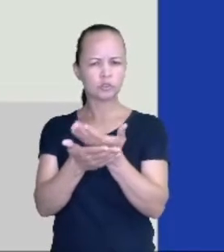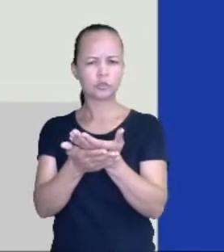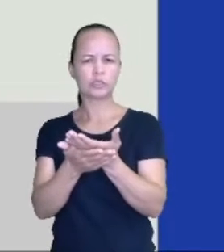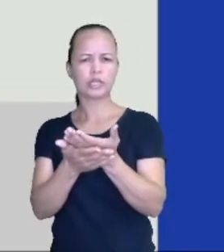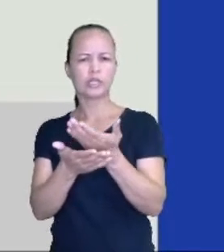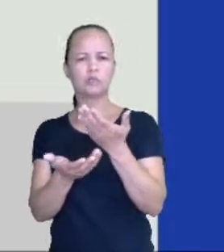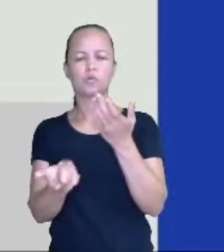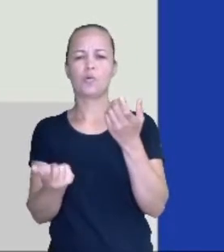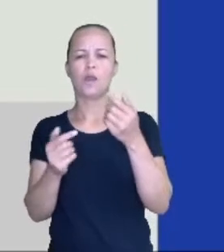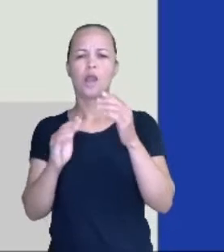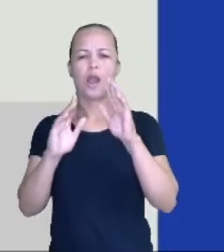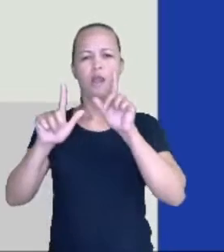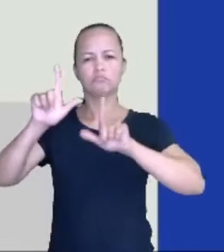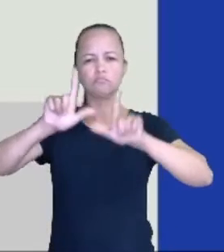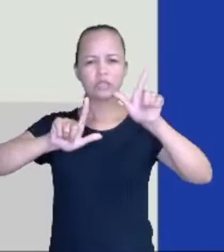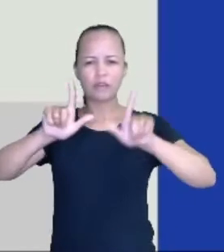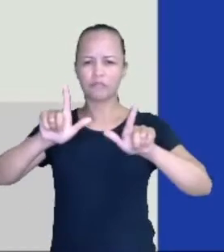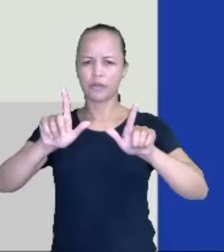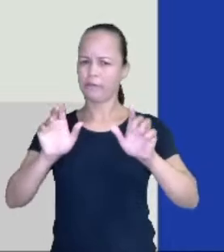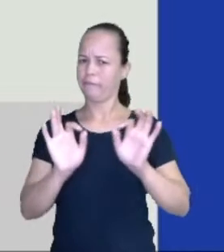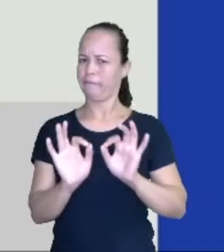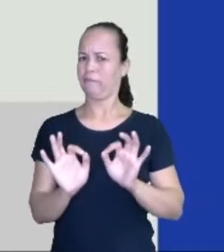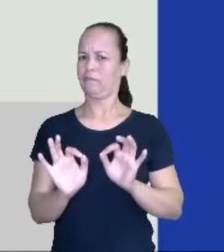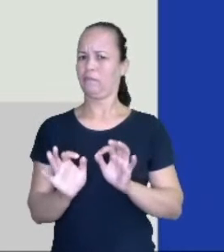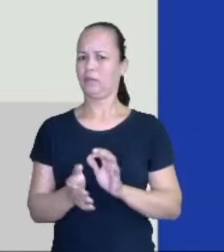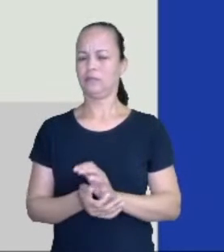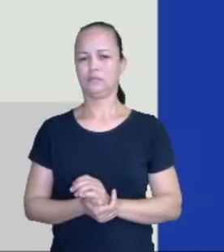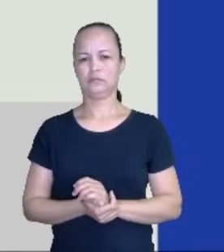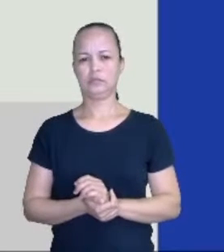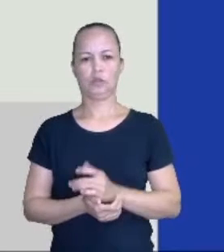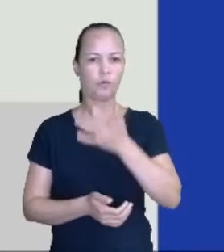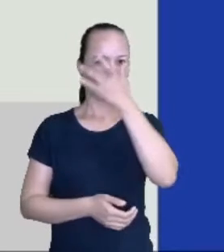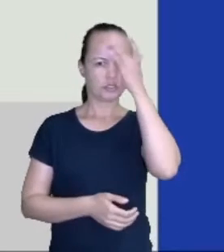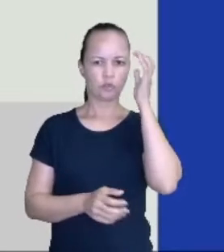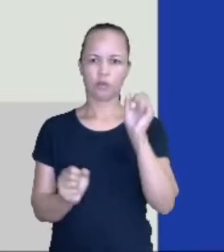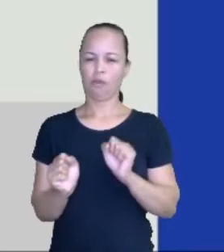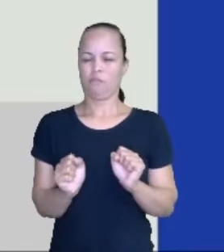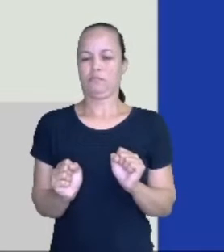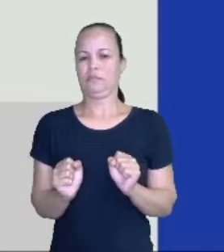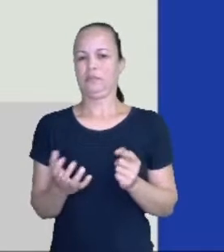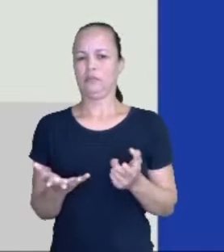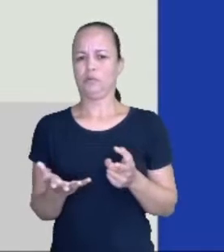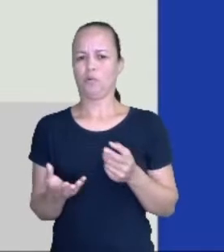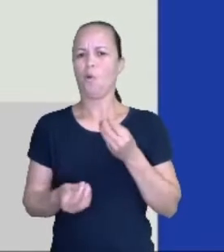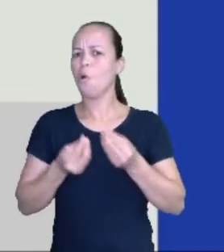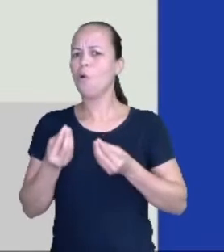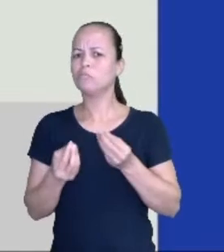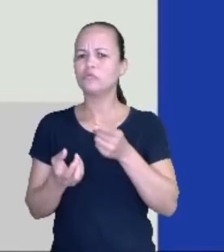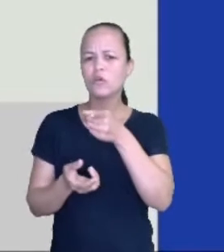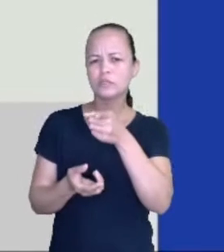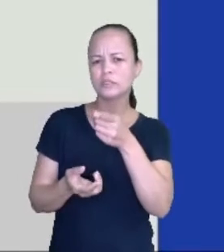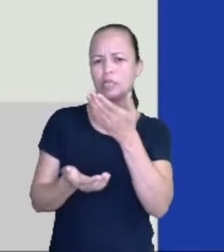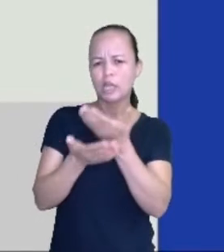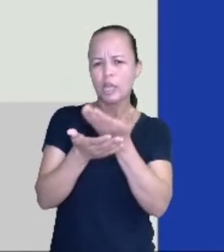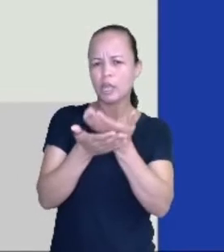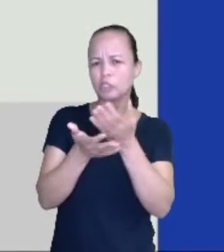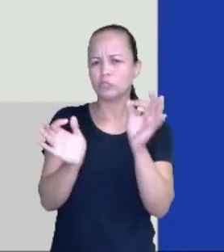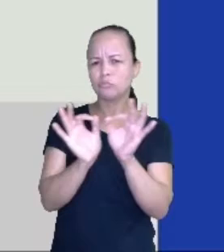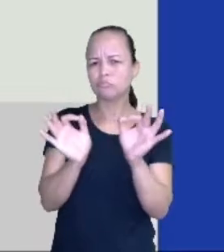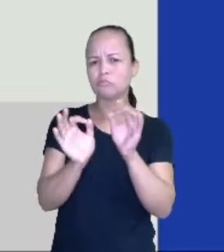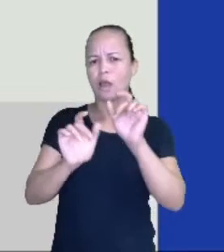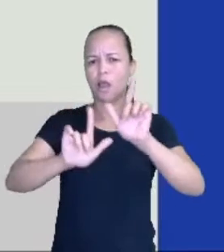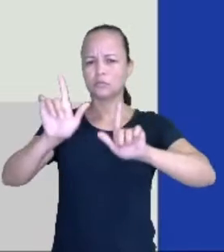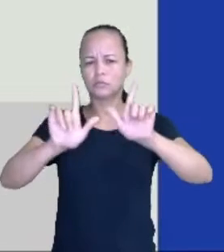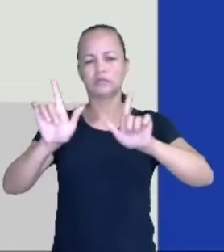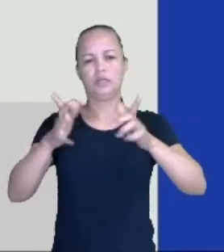pela TV? Então a pessoa aí está um pouco indignada, né? Como assim você não está assistindo às aulas pela TV, perdendo todas